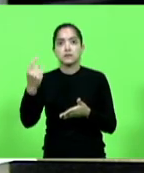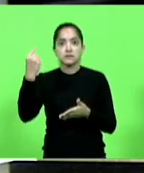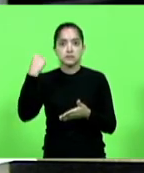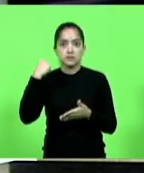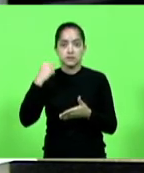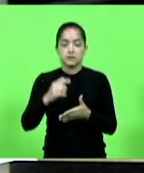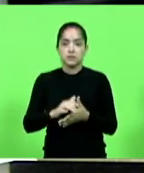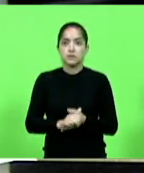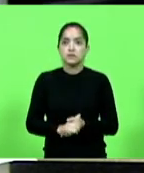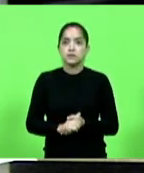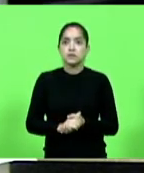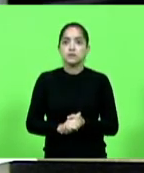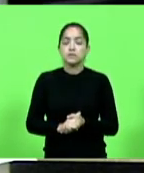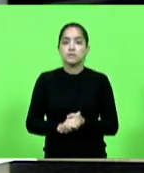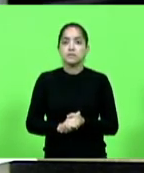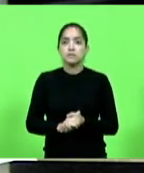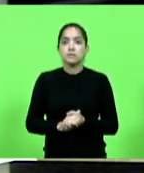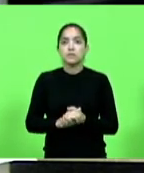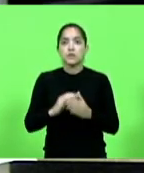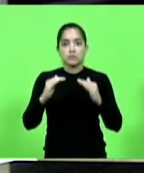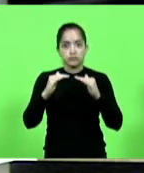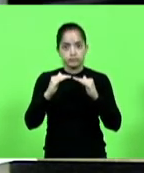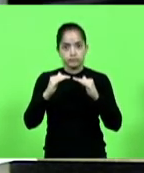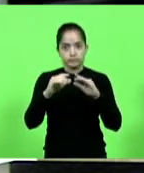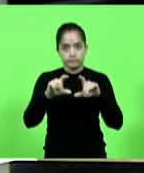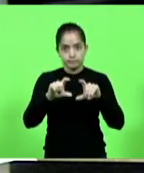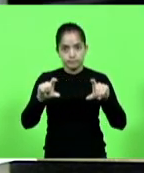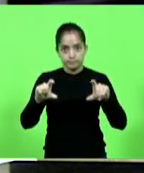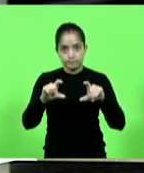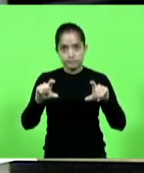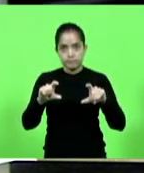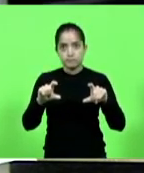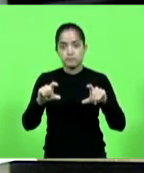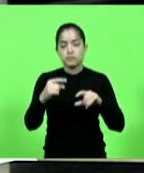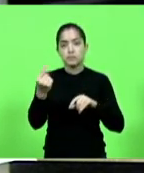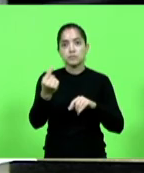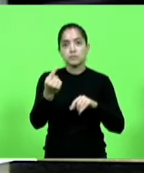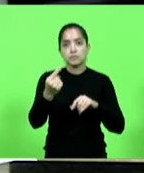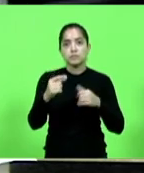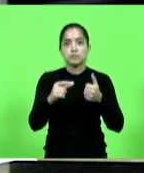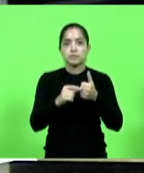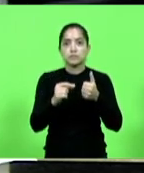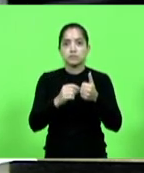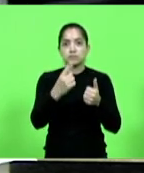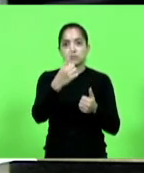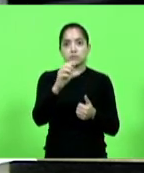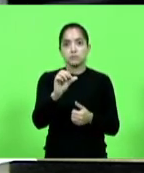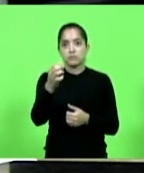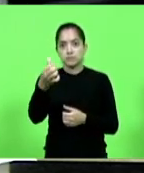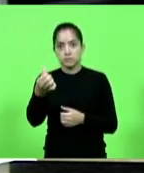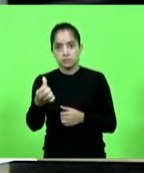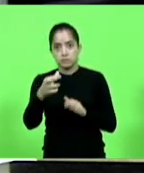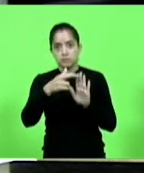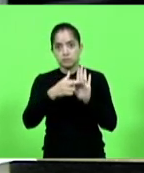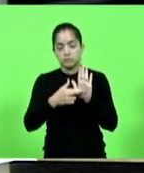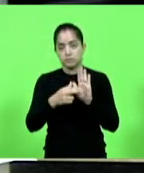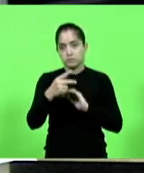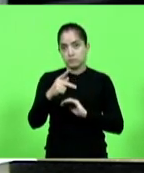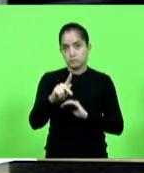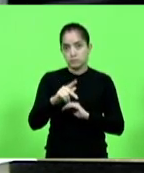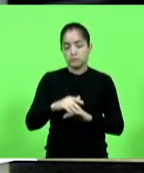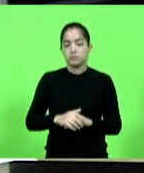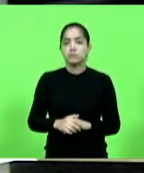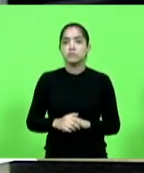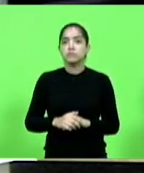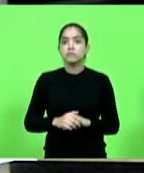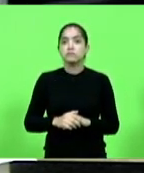sessões anteriores que, em consonância com o parágrafo 1º do artigo 106 do Regimento Interno, o senhor